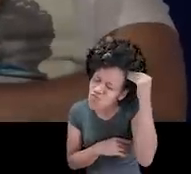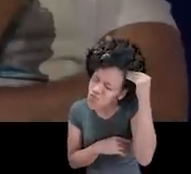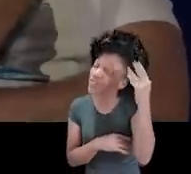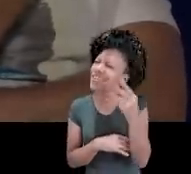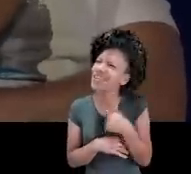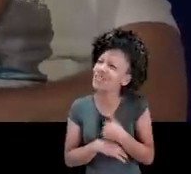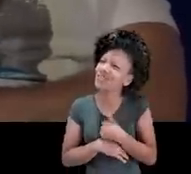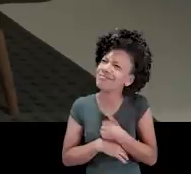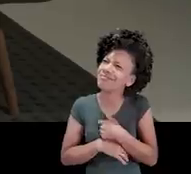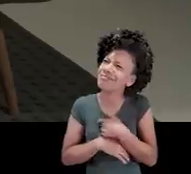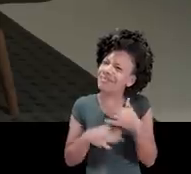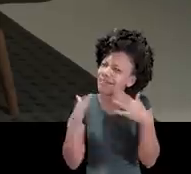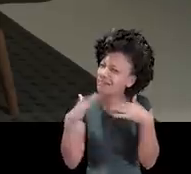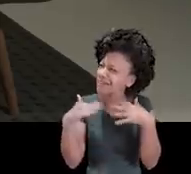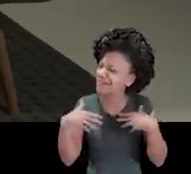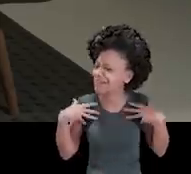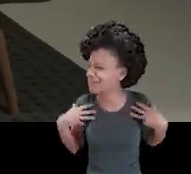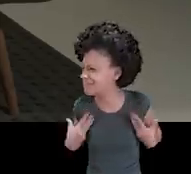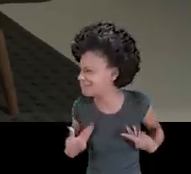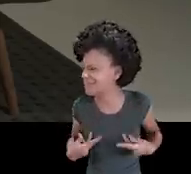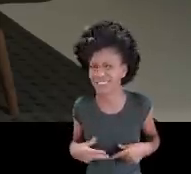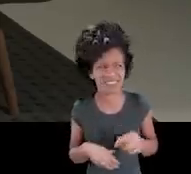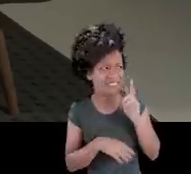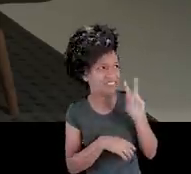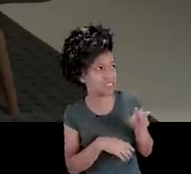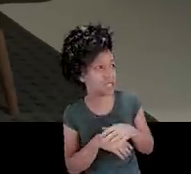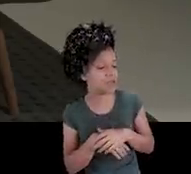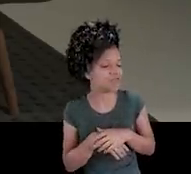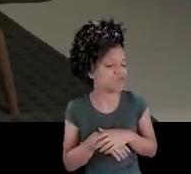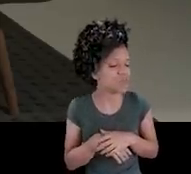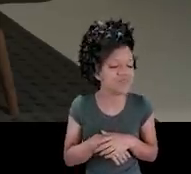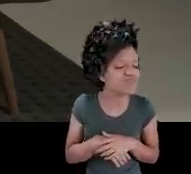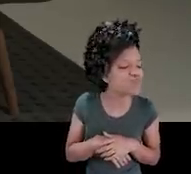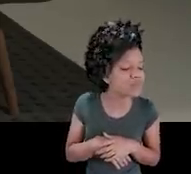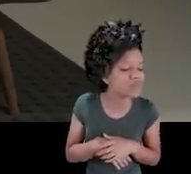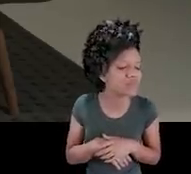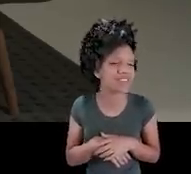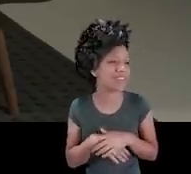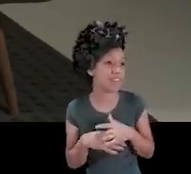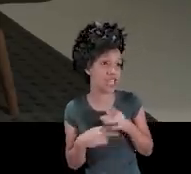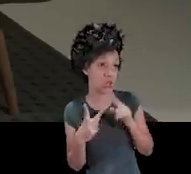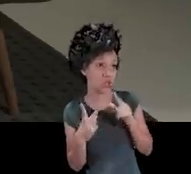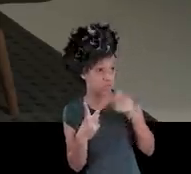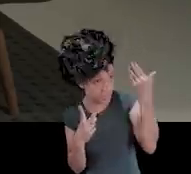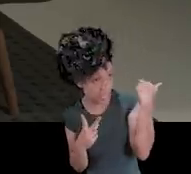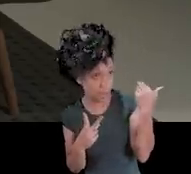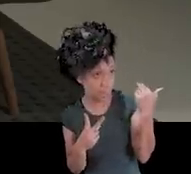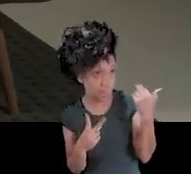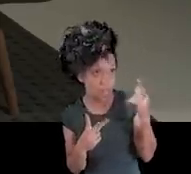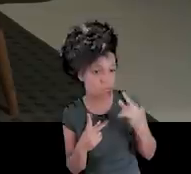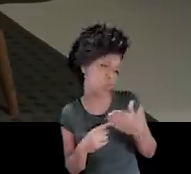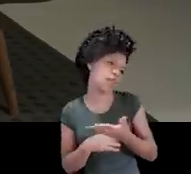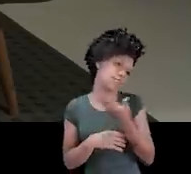cara, eu tô transpirando no rolê, suadão. Aí você olha pra lá e o cara tá aqui assim, né? É, sei, sei. Mas ele quer e beijar. E o do tapa. O cara, eu não tô falando o cara dar um tapão,